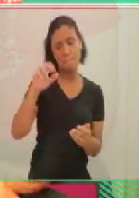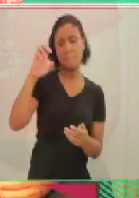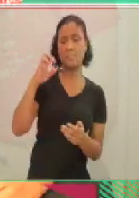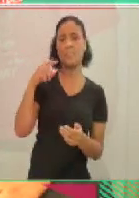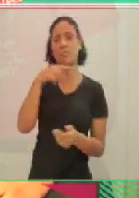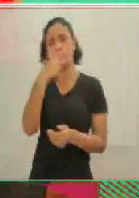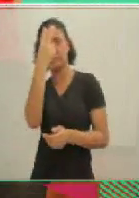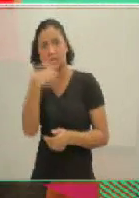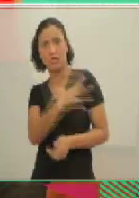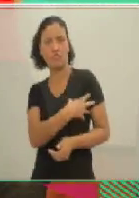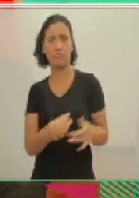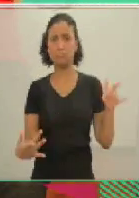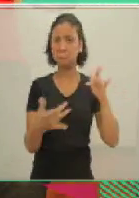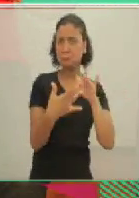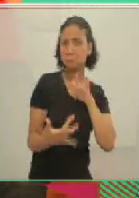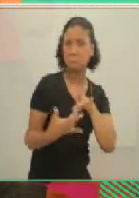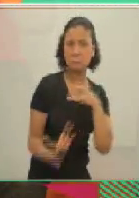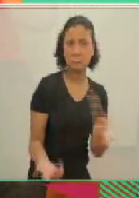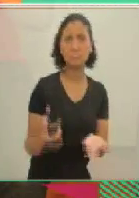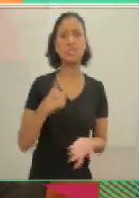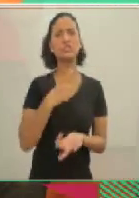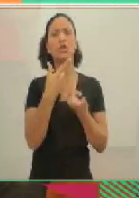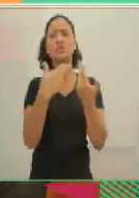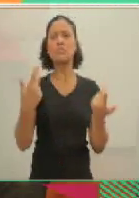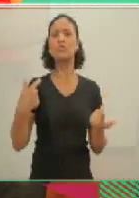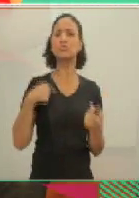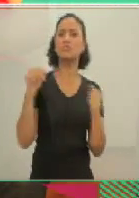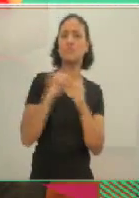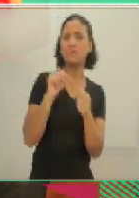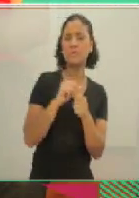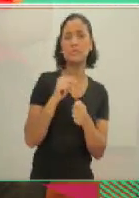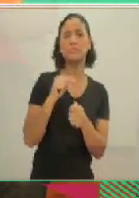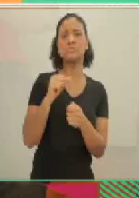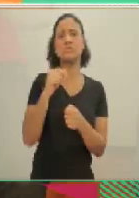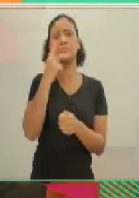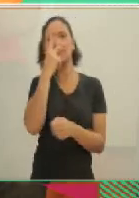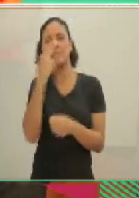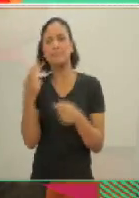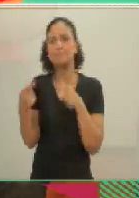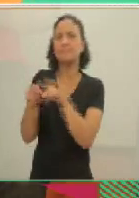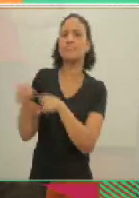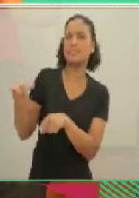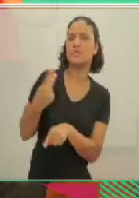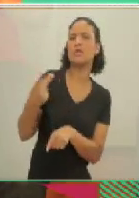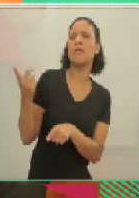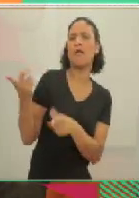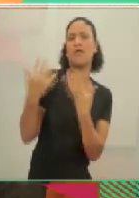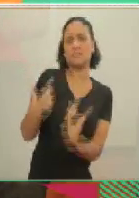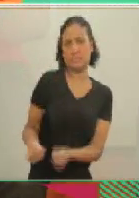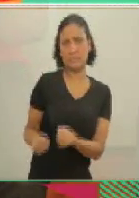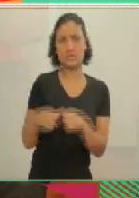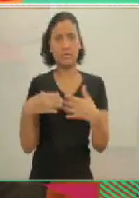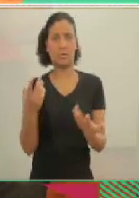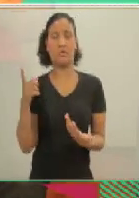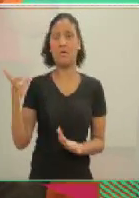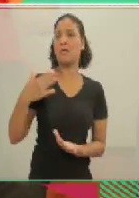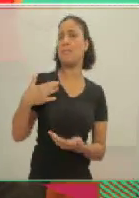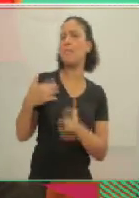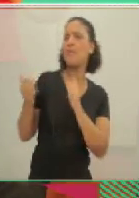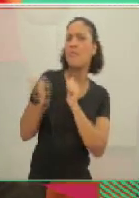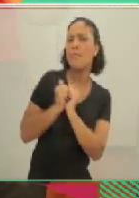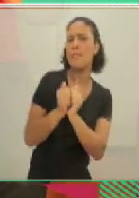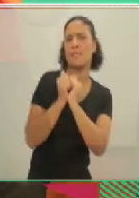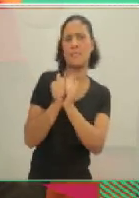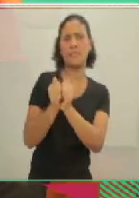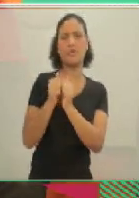de uma mãe cega. Tinha uma coisa que eu fazia, que era uma parceria nossa, e que ela aceitava, então ela era minha companheira, assim. Então eu